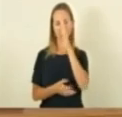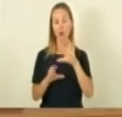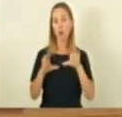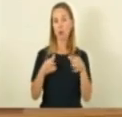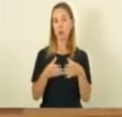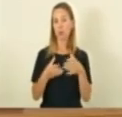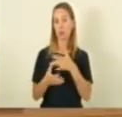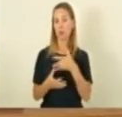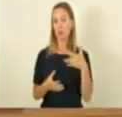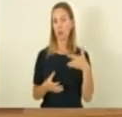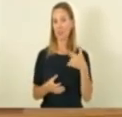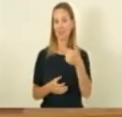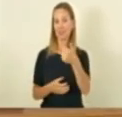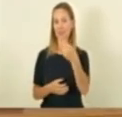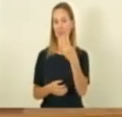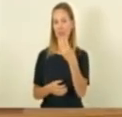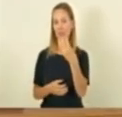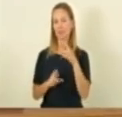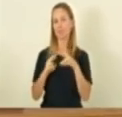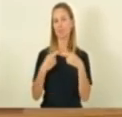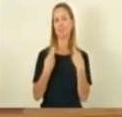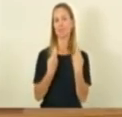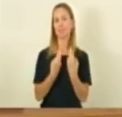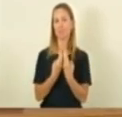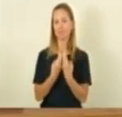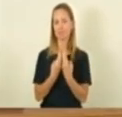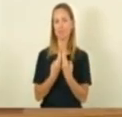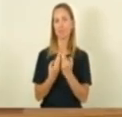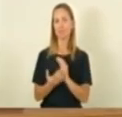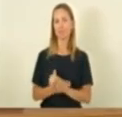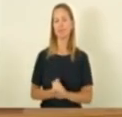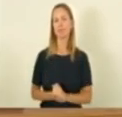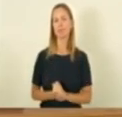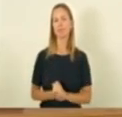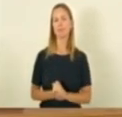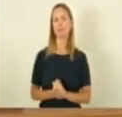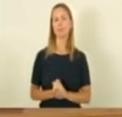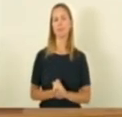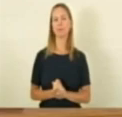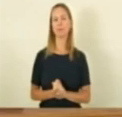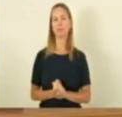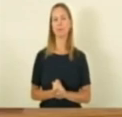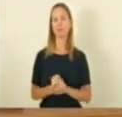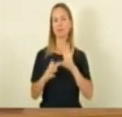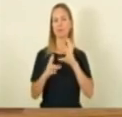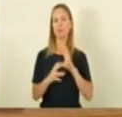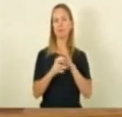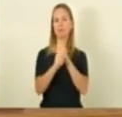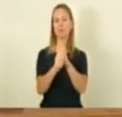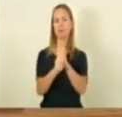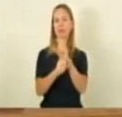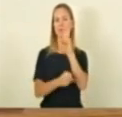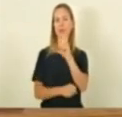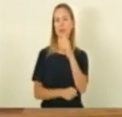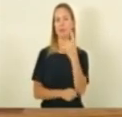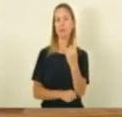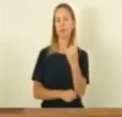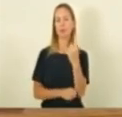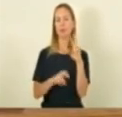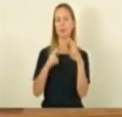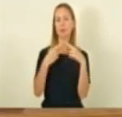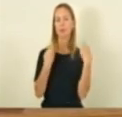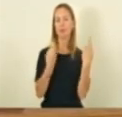13 reuniões extras. num total de 51